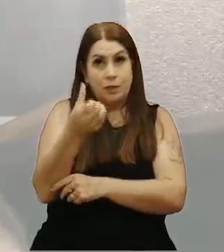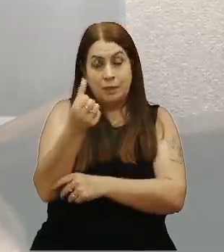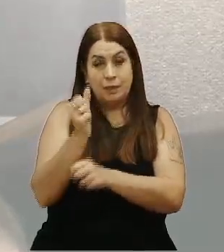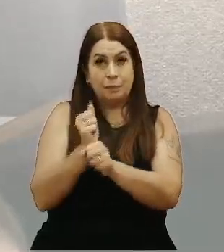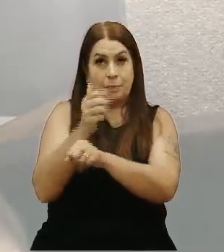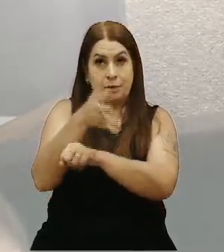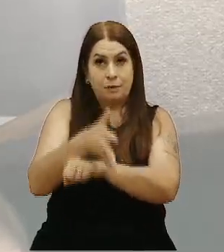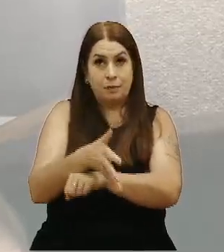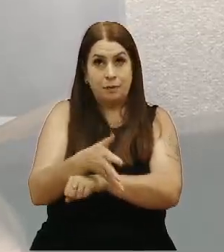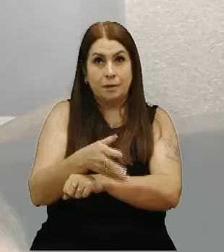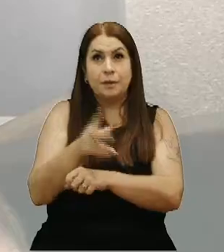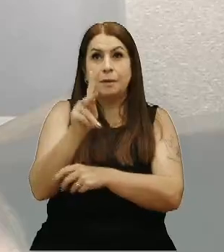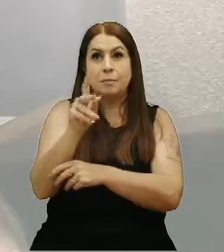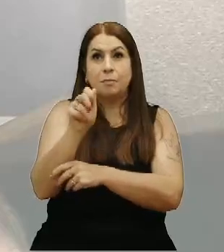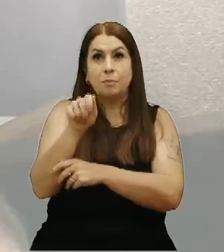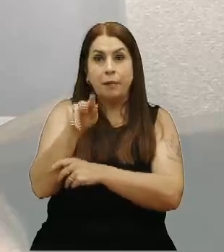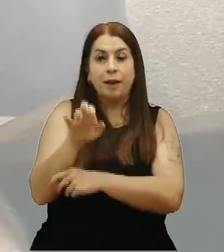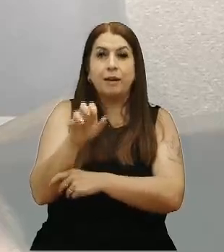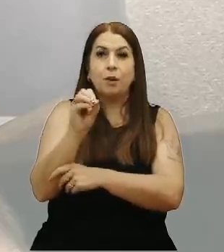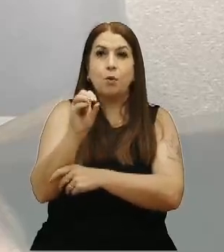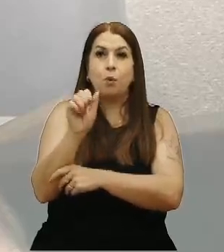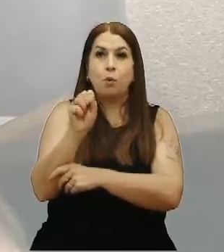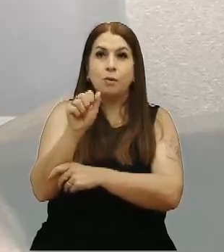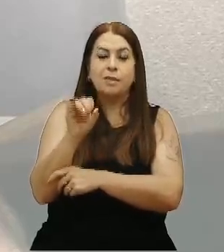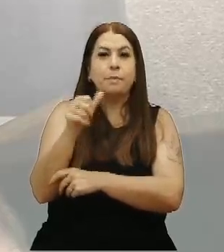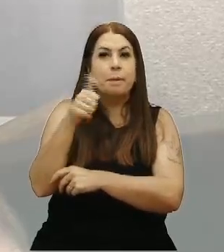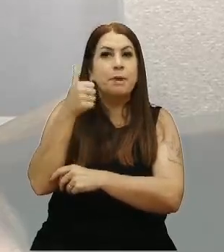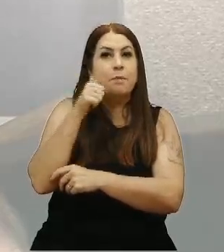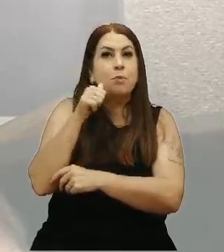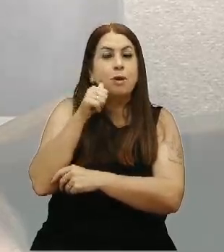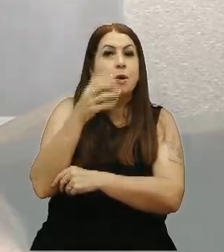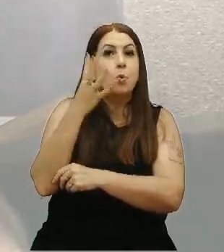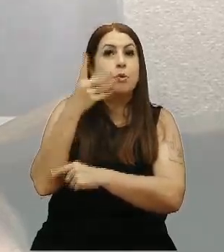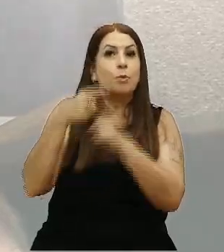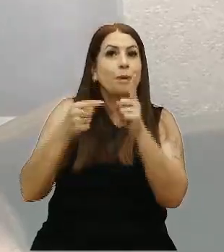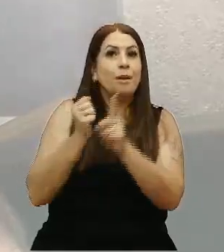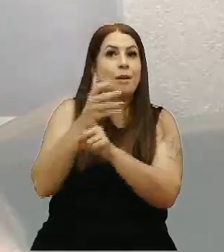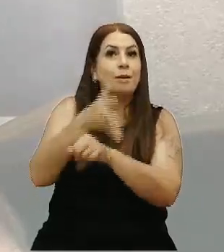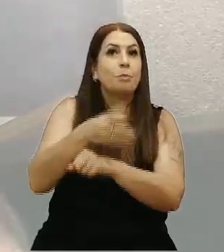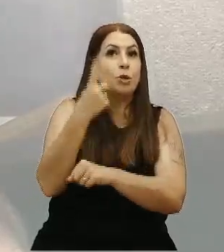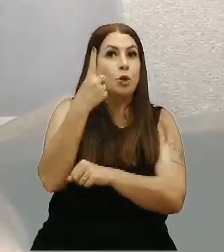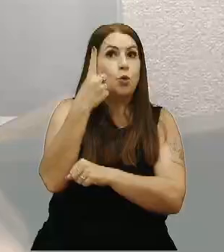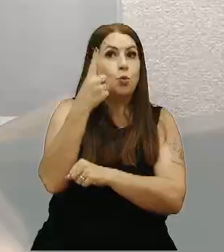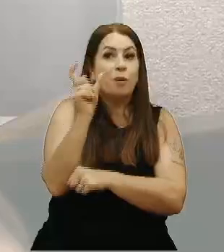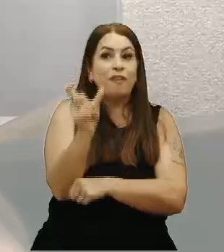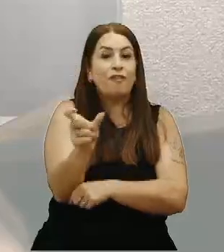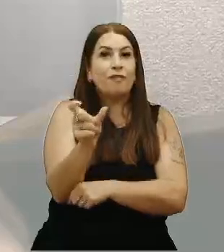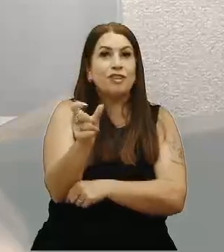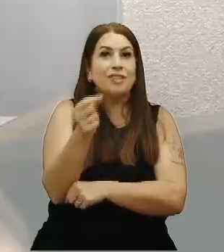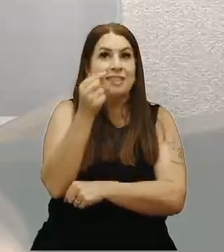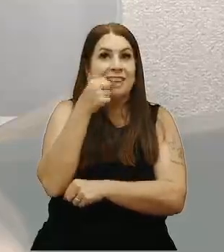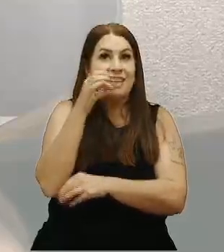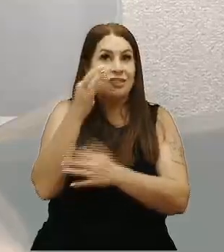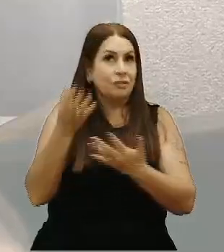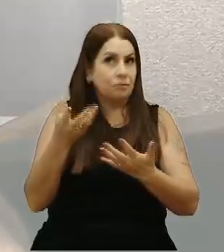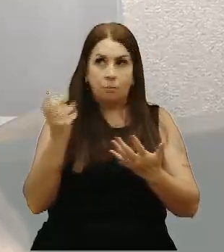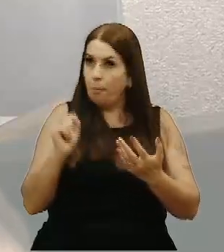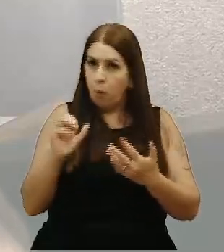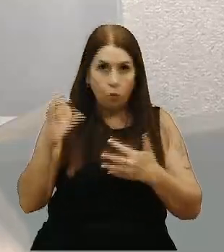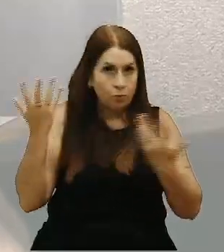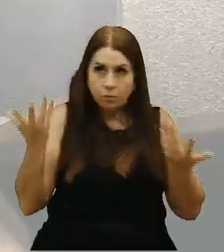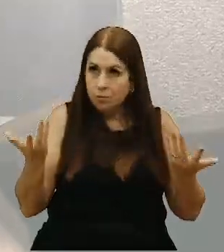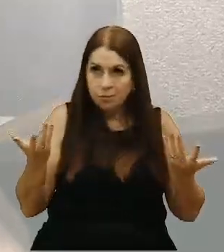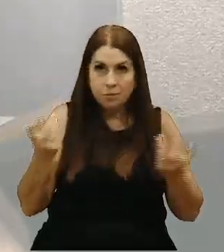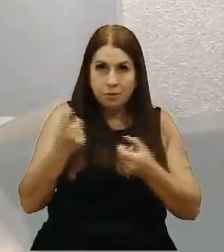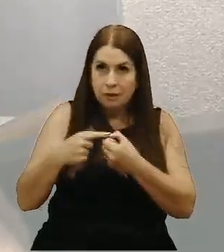manhã, no Parque Oásis, eu cheguei, a primeira mulher tinha chegado 4h30, porque tem uma ficha para dentista. Isso não pode acontecer na